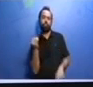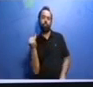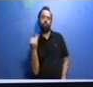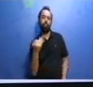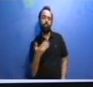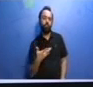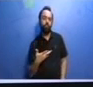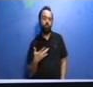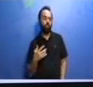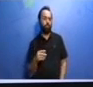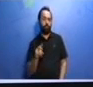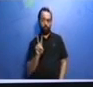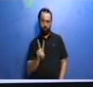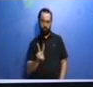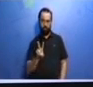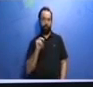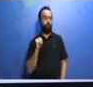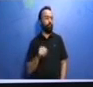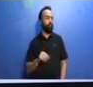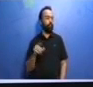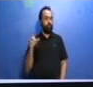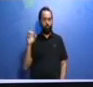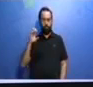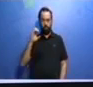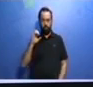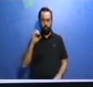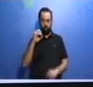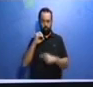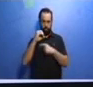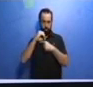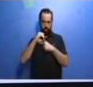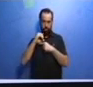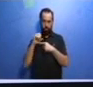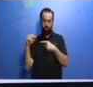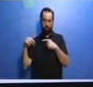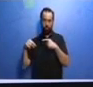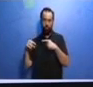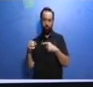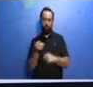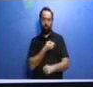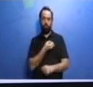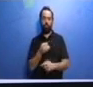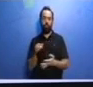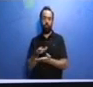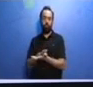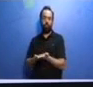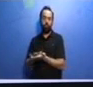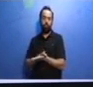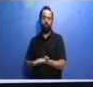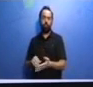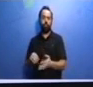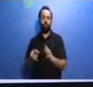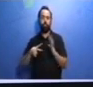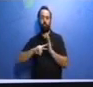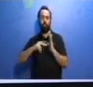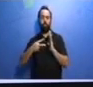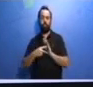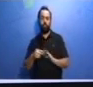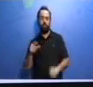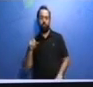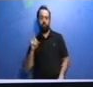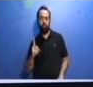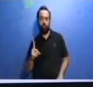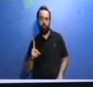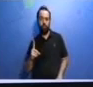átomos de hidrogênio. Aqui no oxigênio, você não tem nenhum número. Quando nós não temos nenhum número, significa que é o